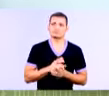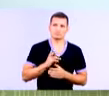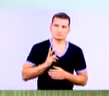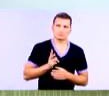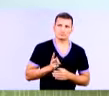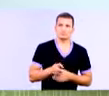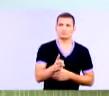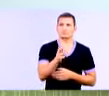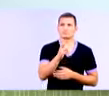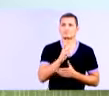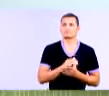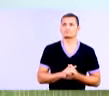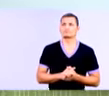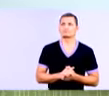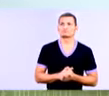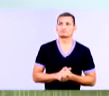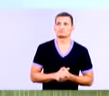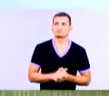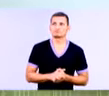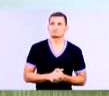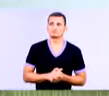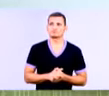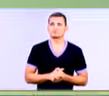no conteúdo, na disciplina.